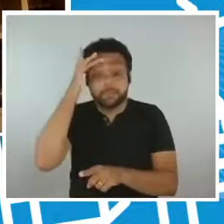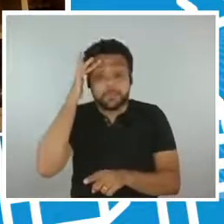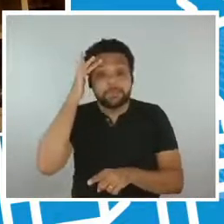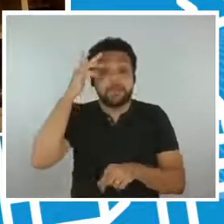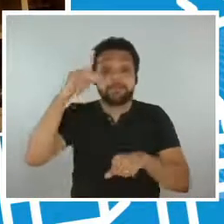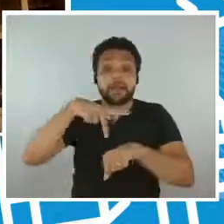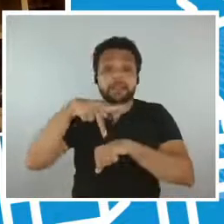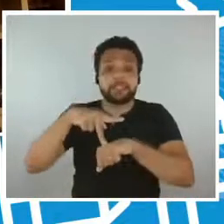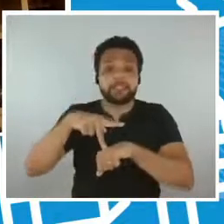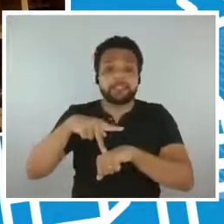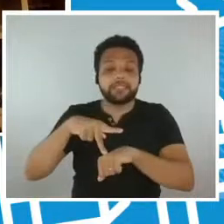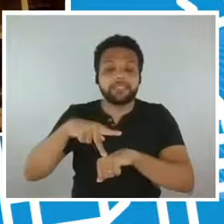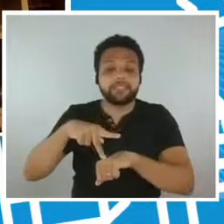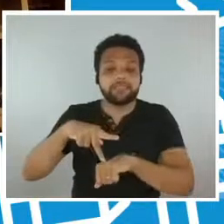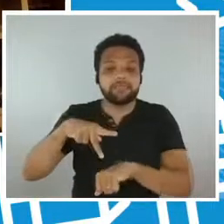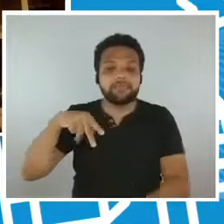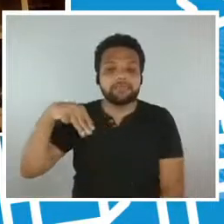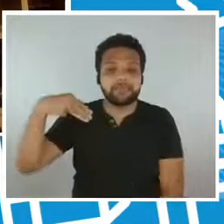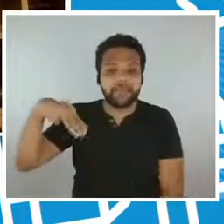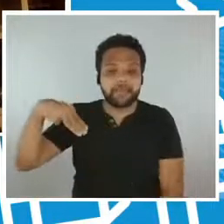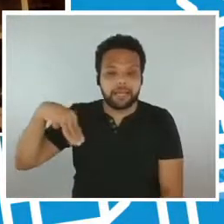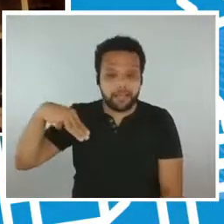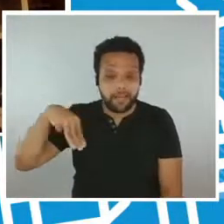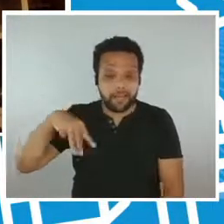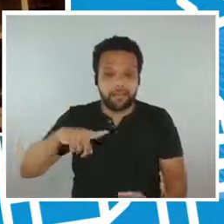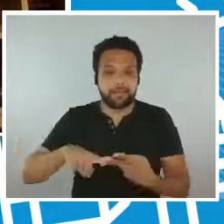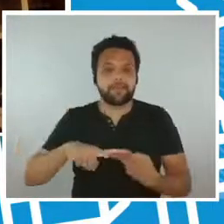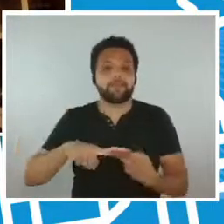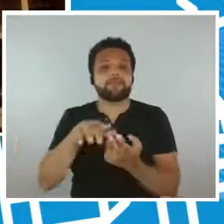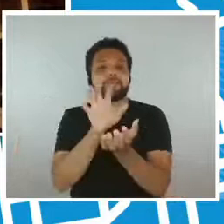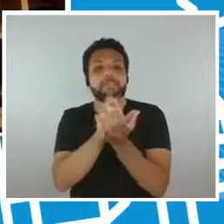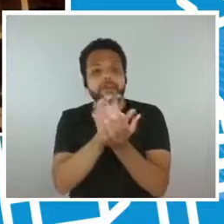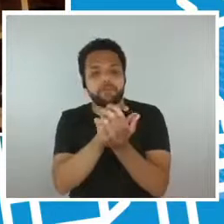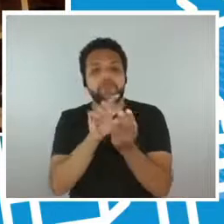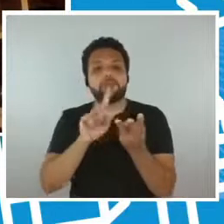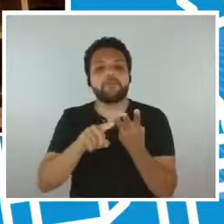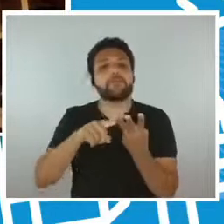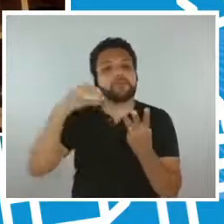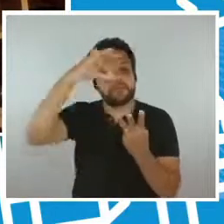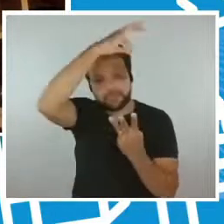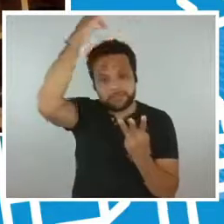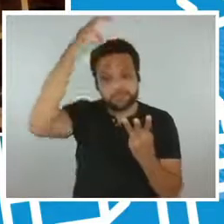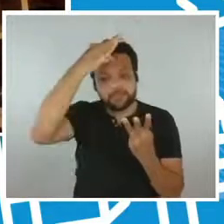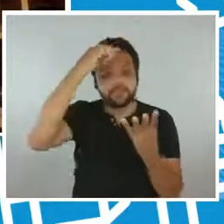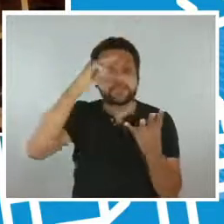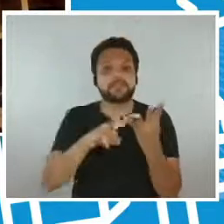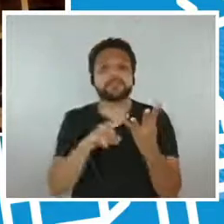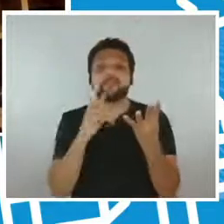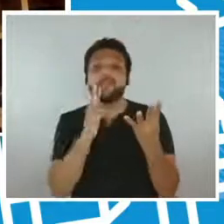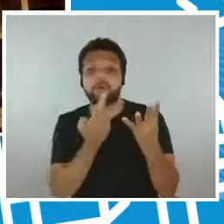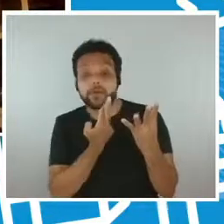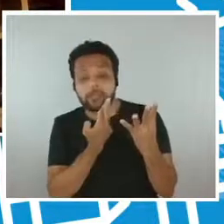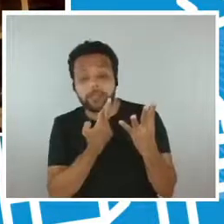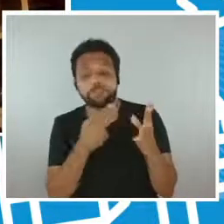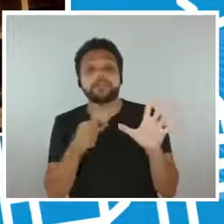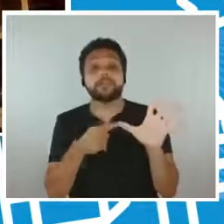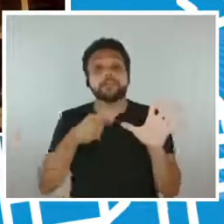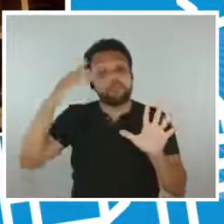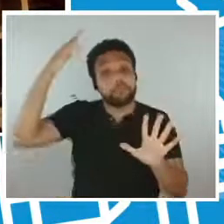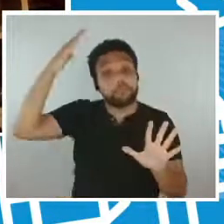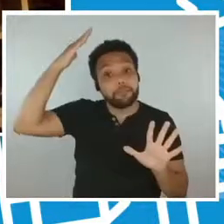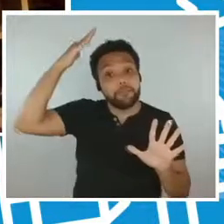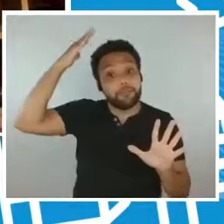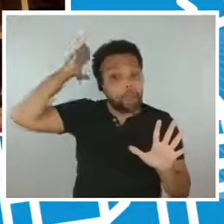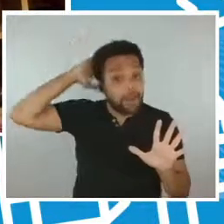de Pernambuco, do Espírito Santo, de Rondônia e do Paraná, certo? Todo